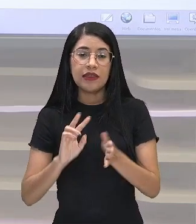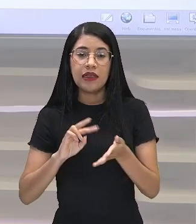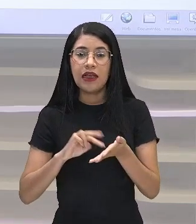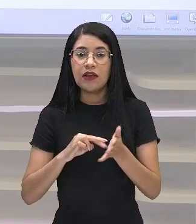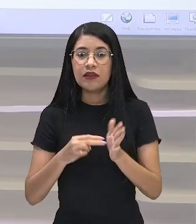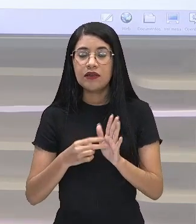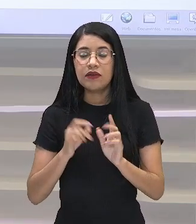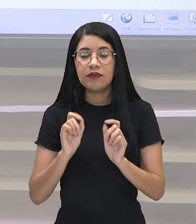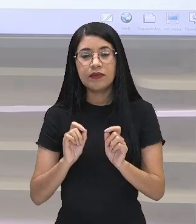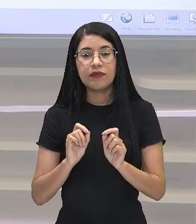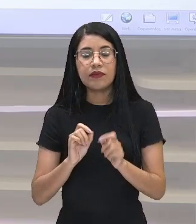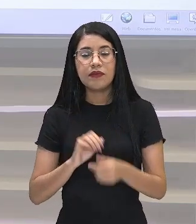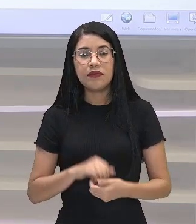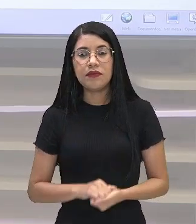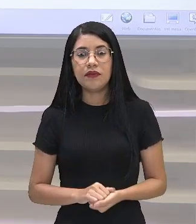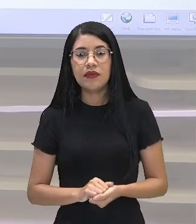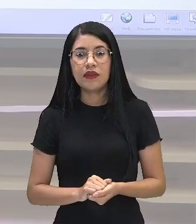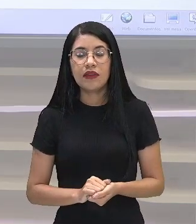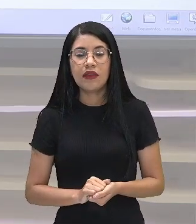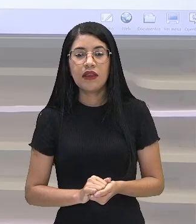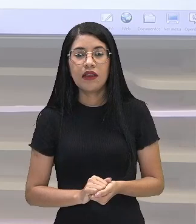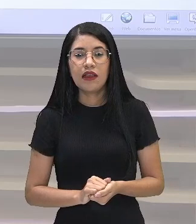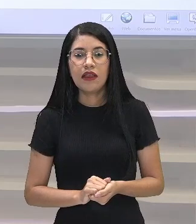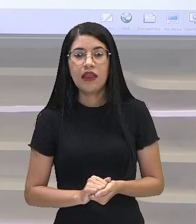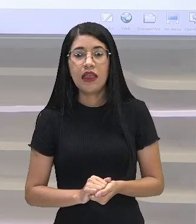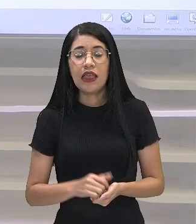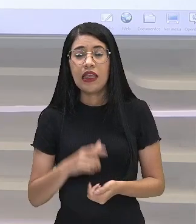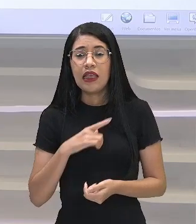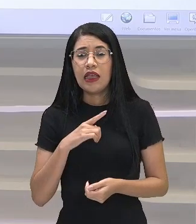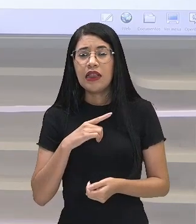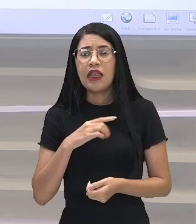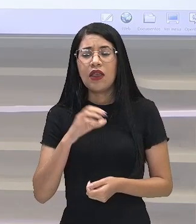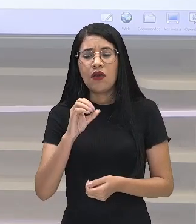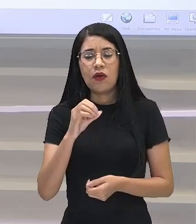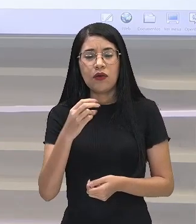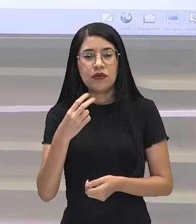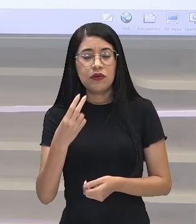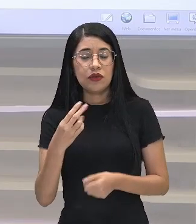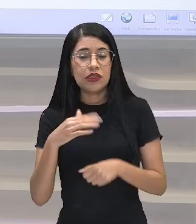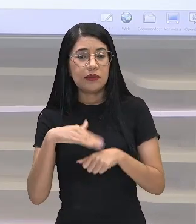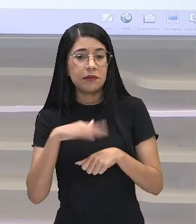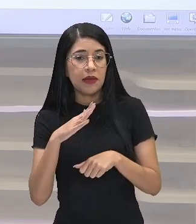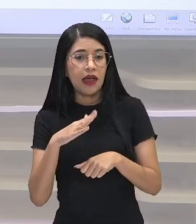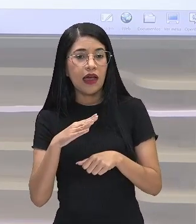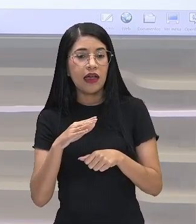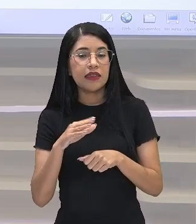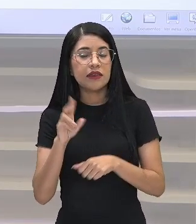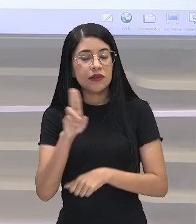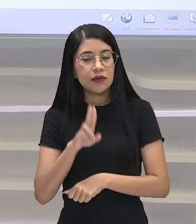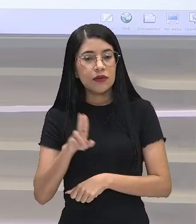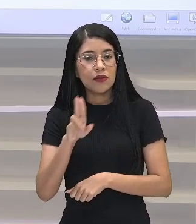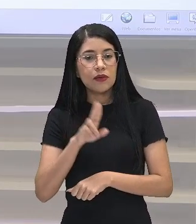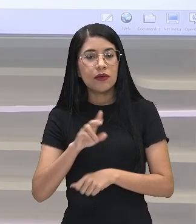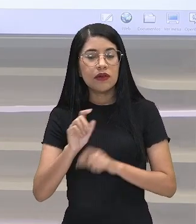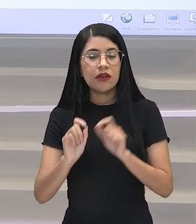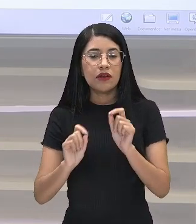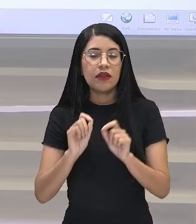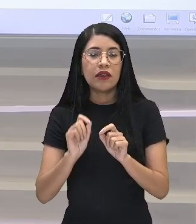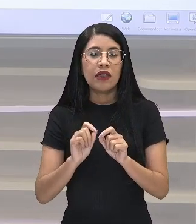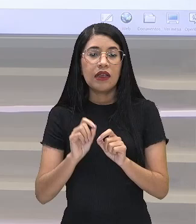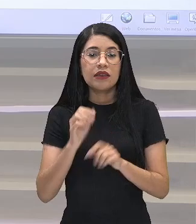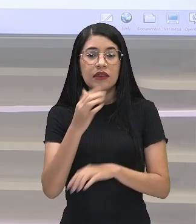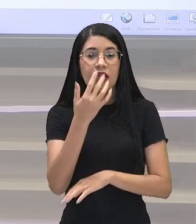quem coloca uma grande quantidade de gás oxigênio para ser utilizado são